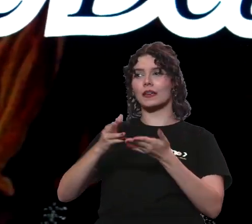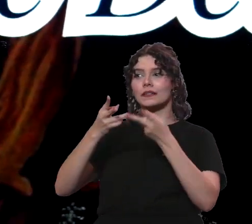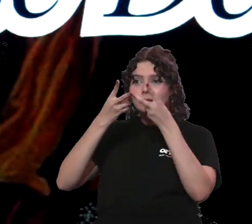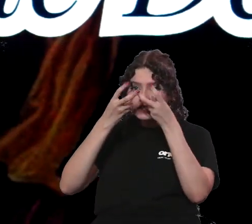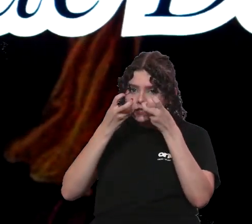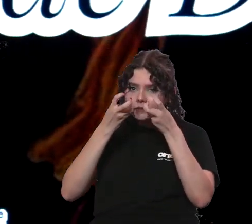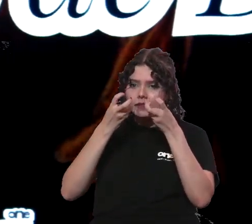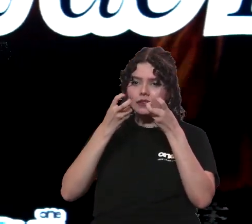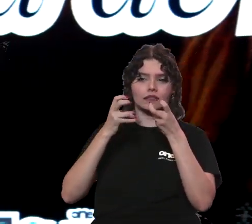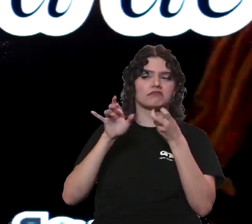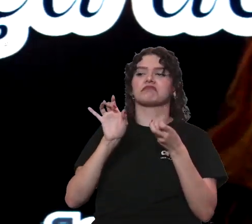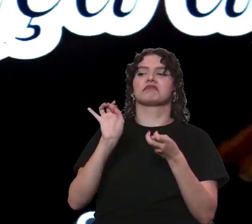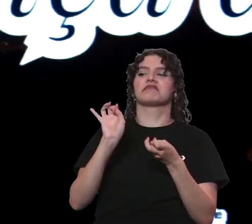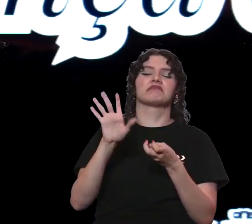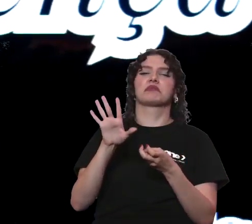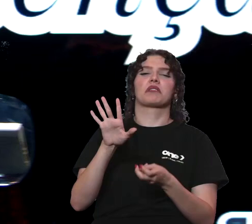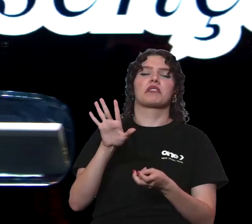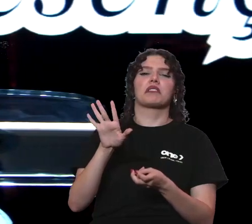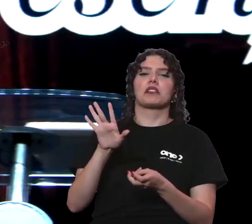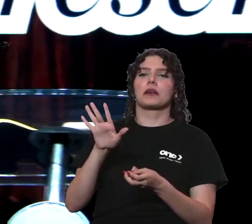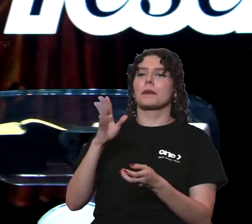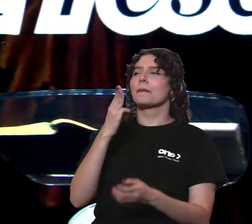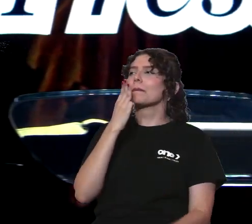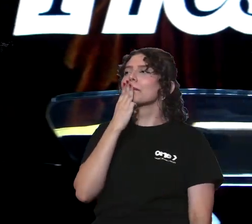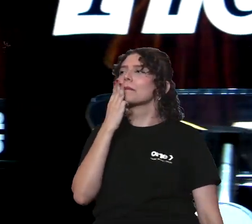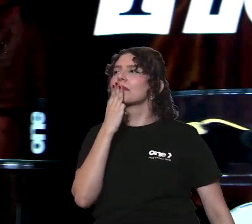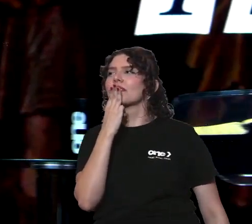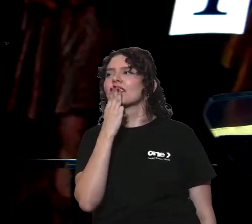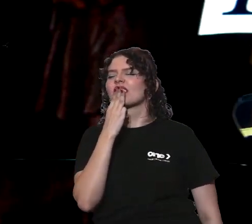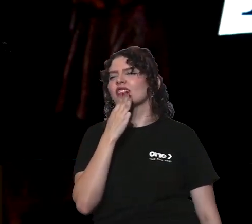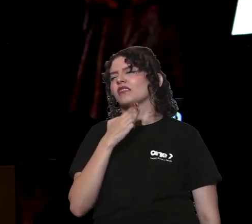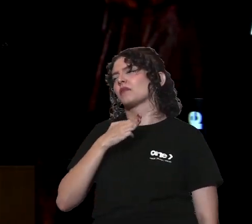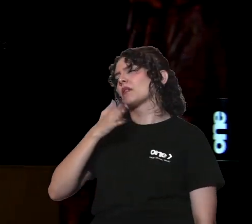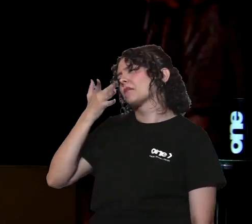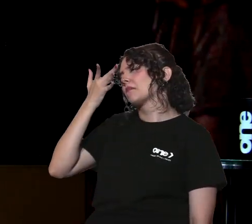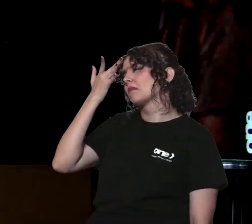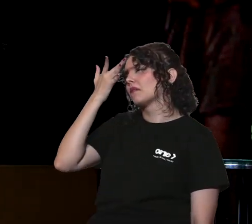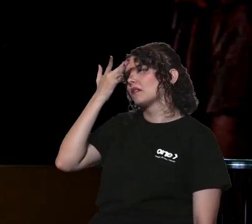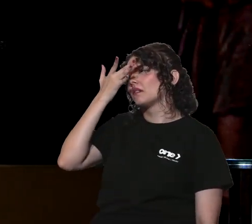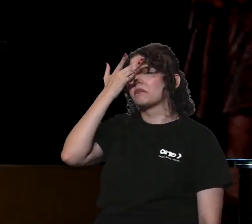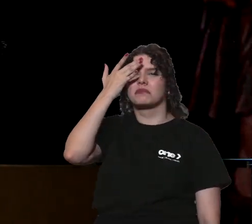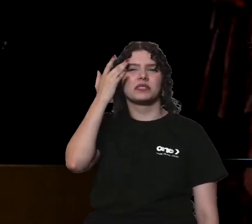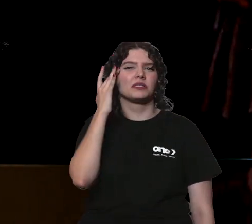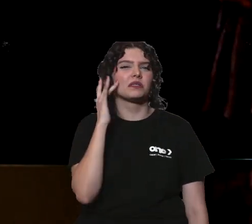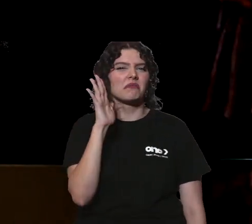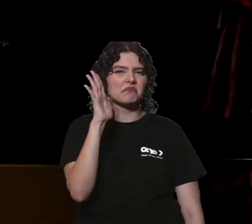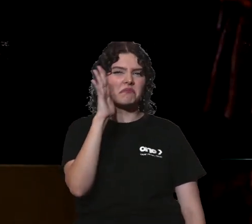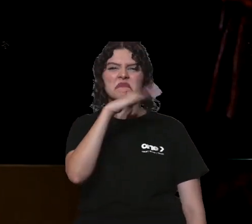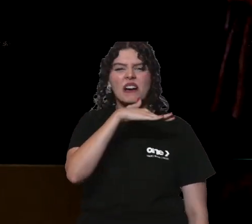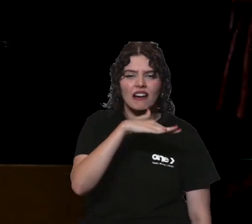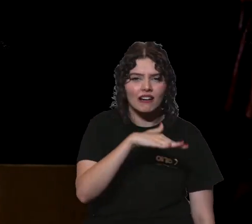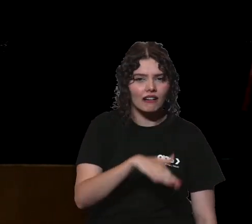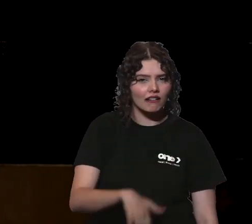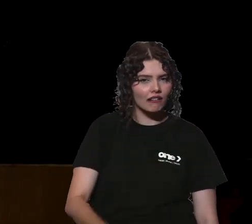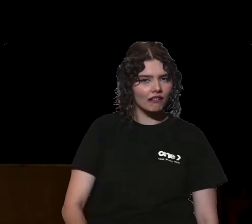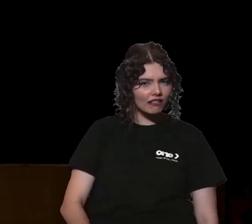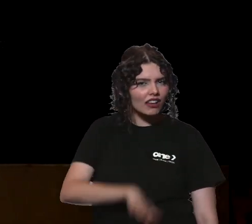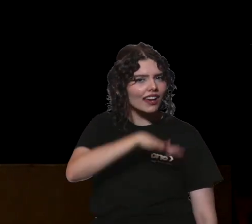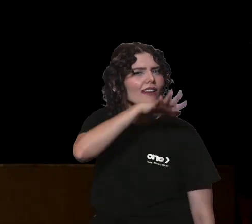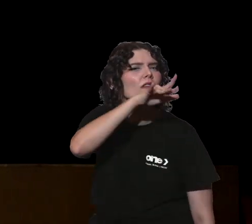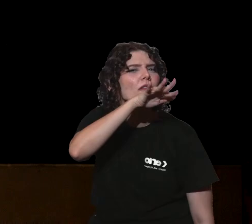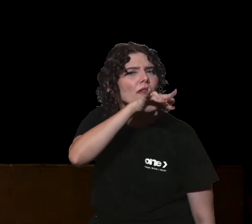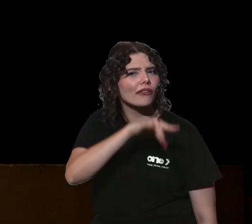perceber que não é simplesmente que Mical era mau caráter, que ela era uma pessoa